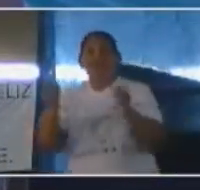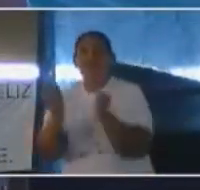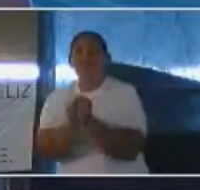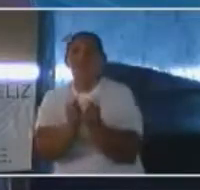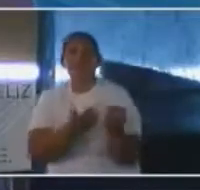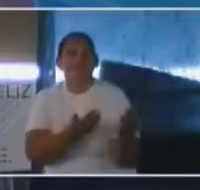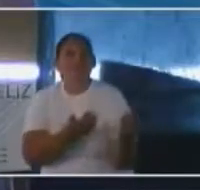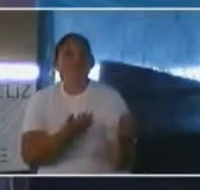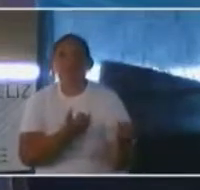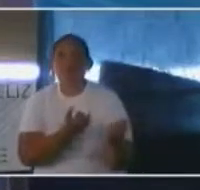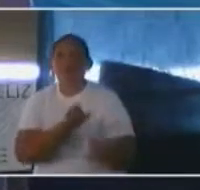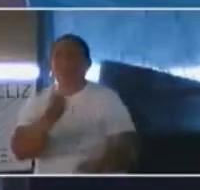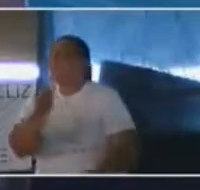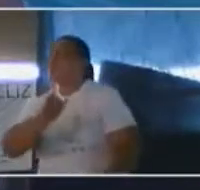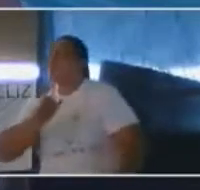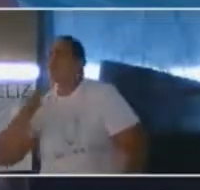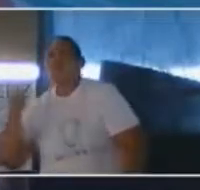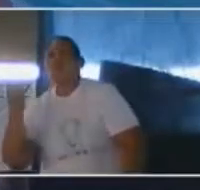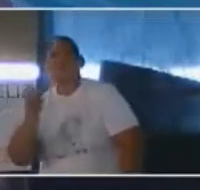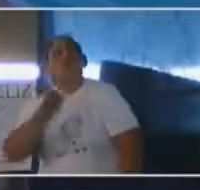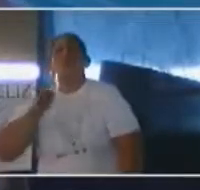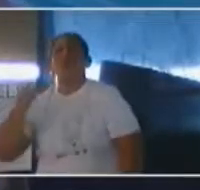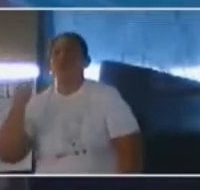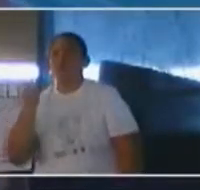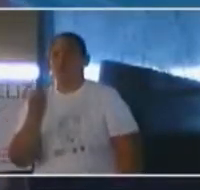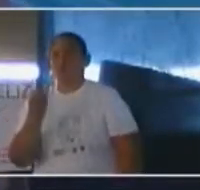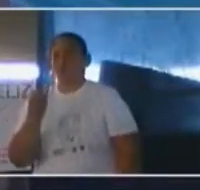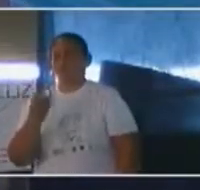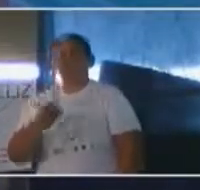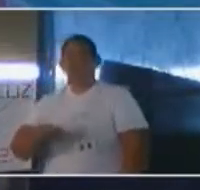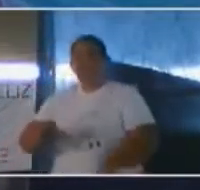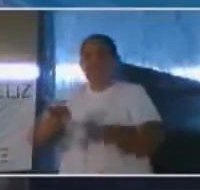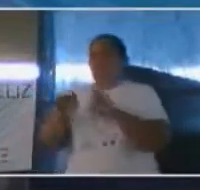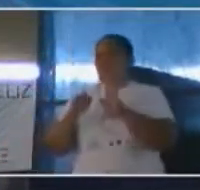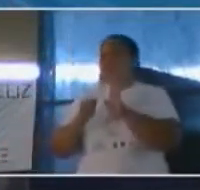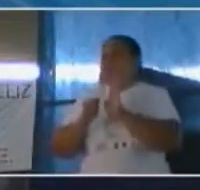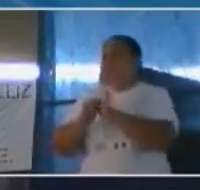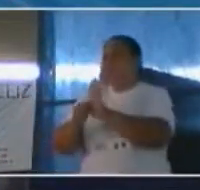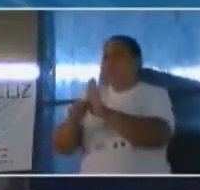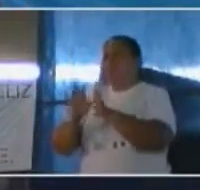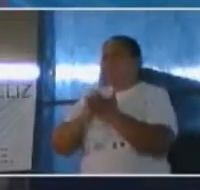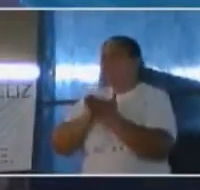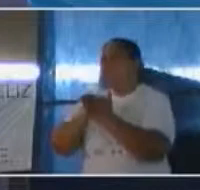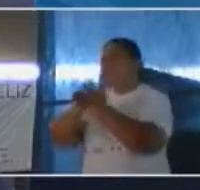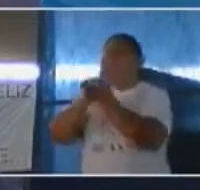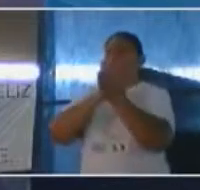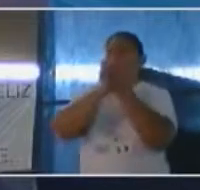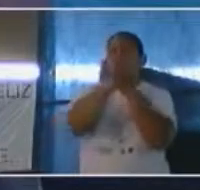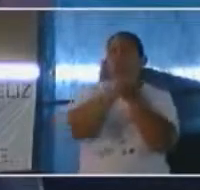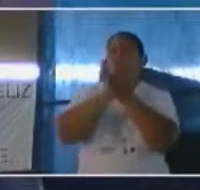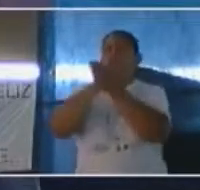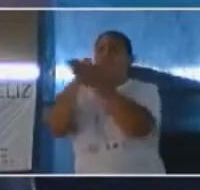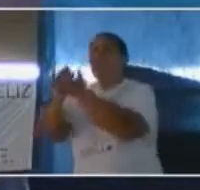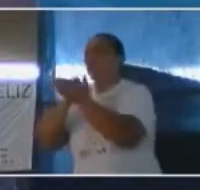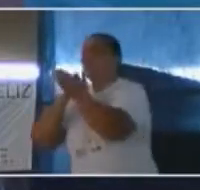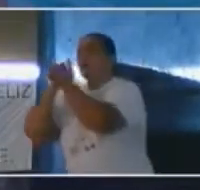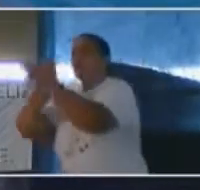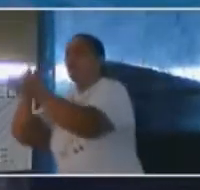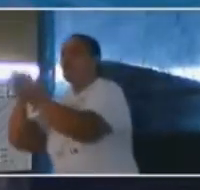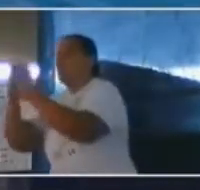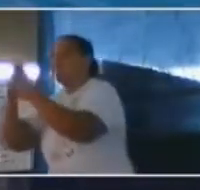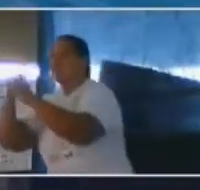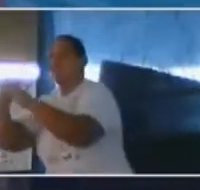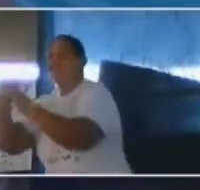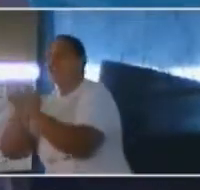esta igreja. Por isso, todo o apoio da Secretaria-Geral, da Direção Nacional da Igreja. Afinal,